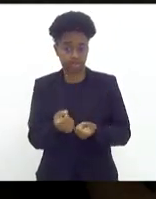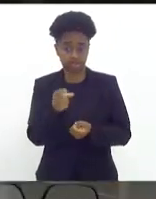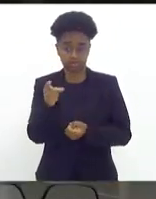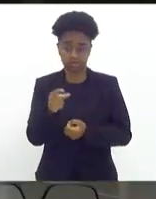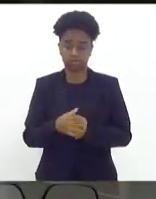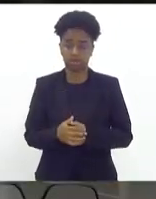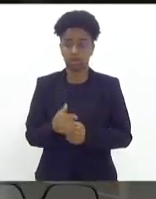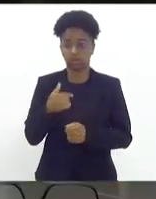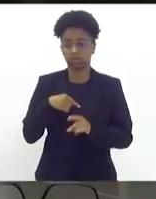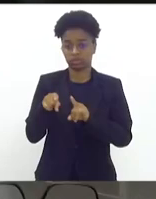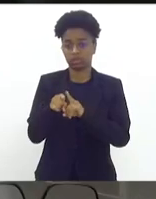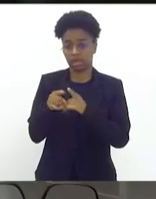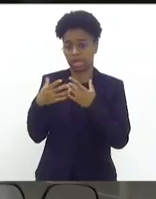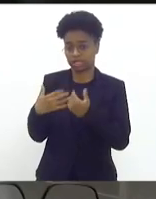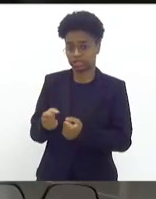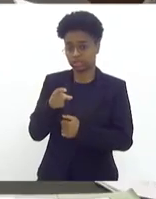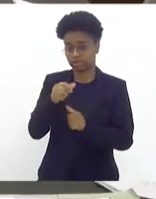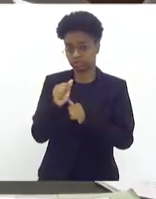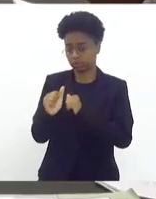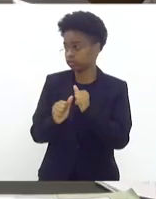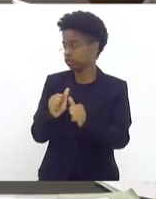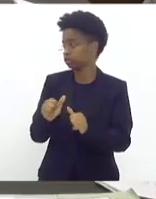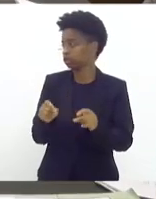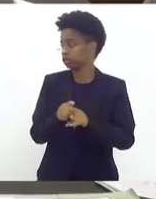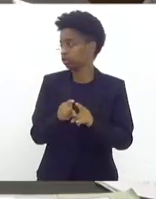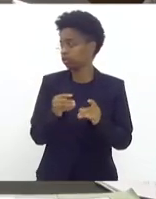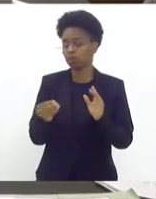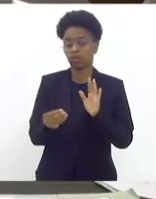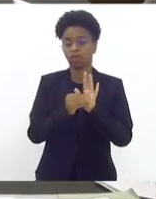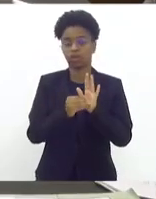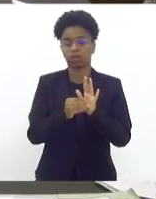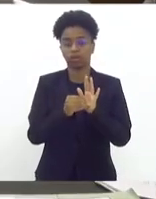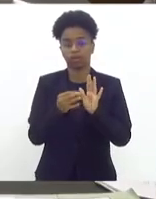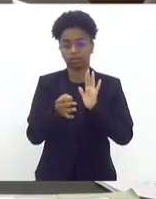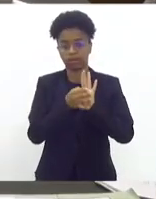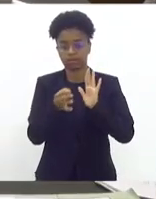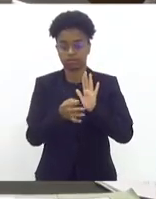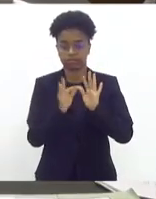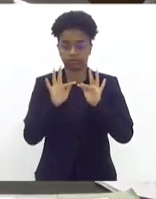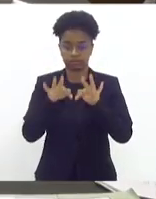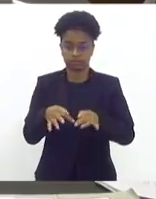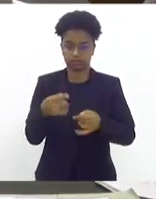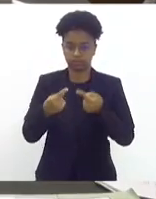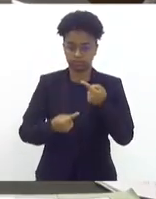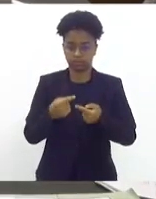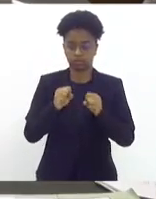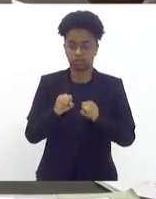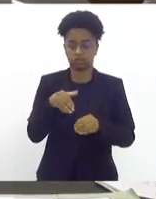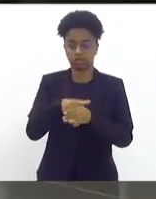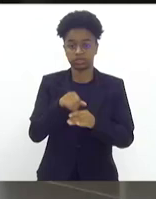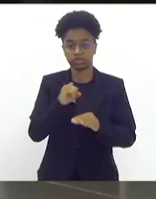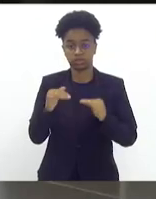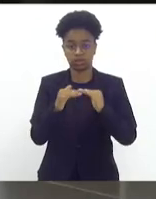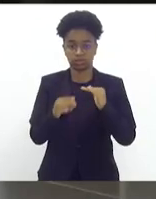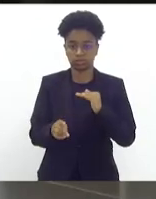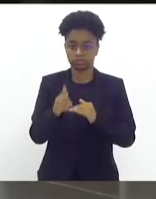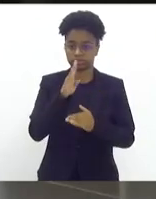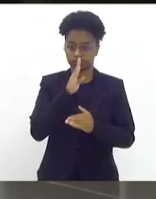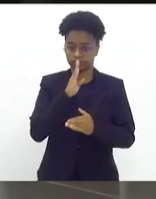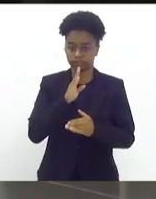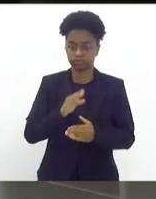suas alterações também, porque me convenceu. Aderir ao seu parecer. Então, encerrada a discussão, em votação, os senhores que aprovam permaneçam como